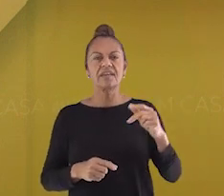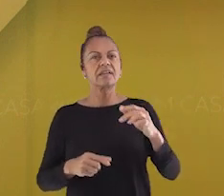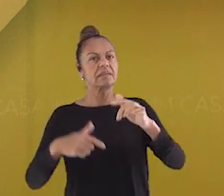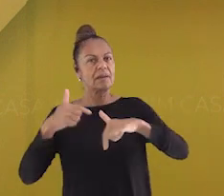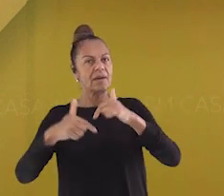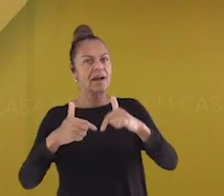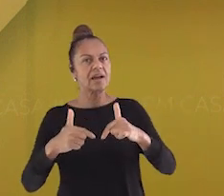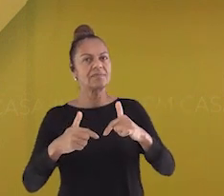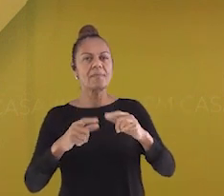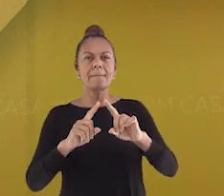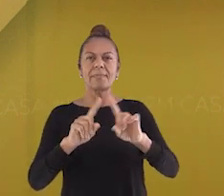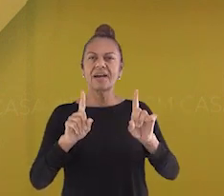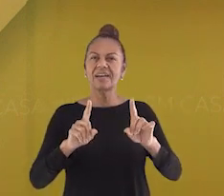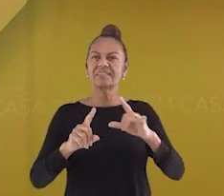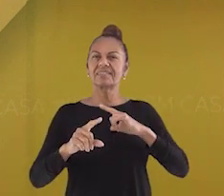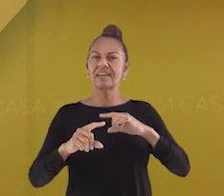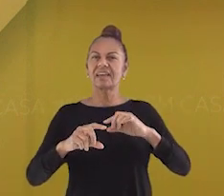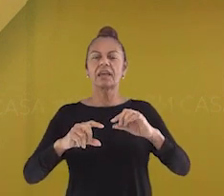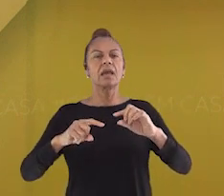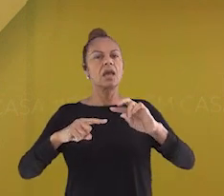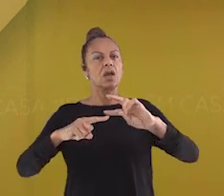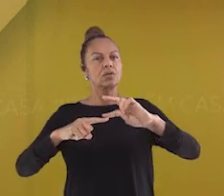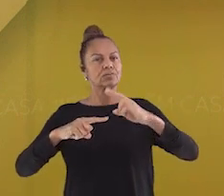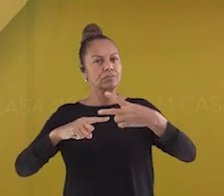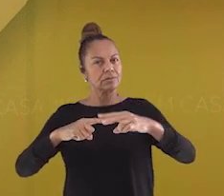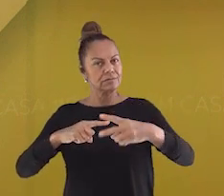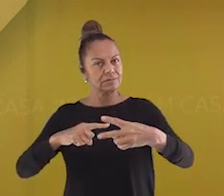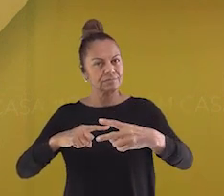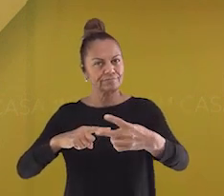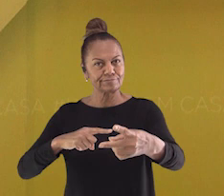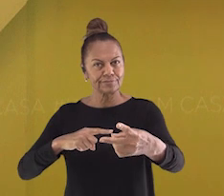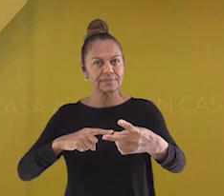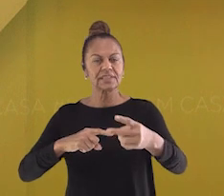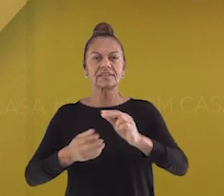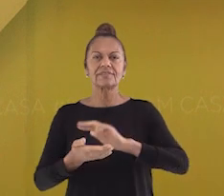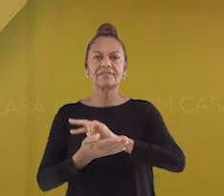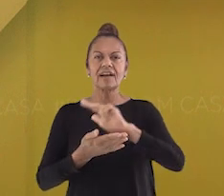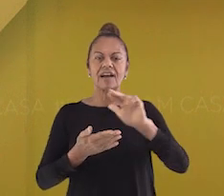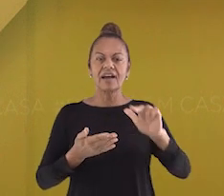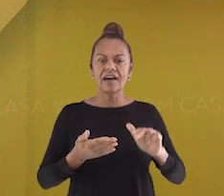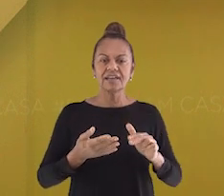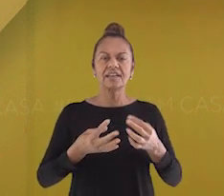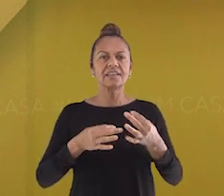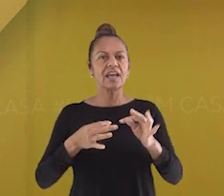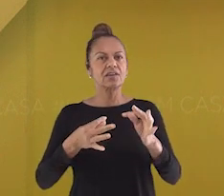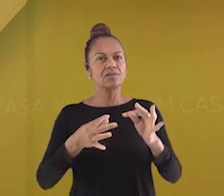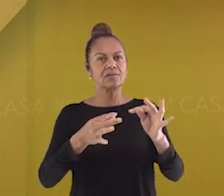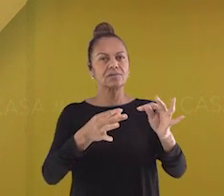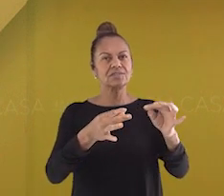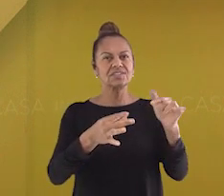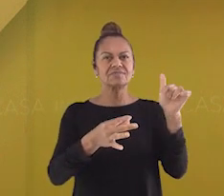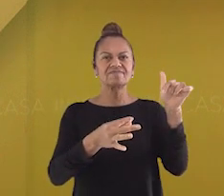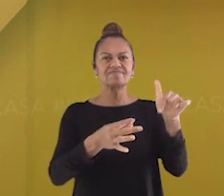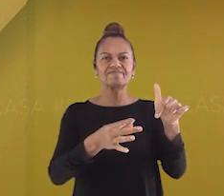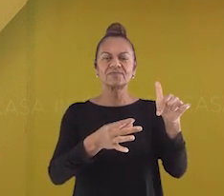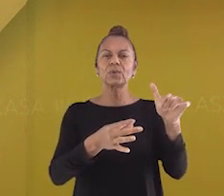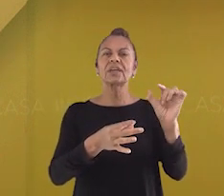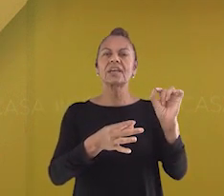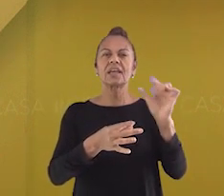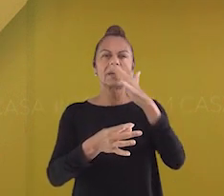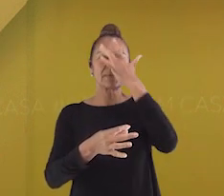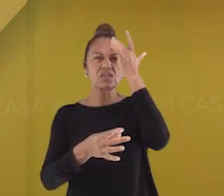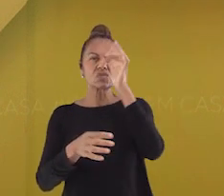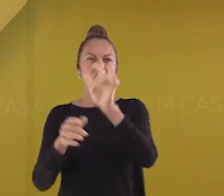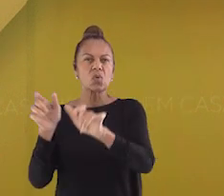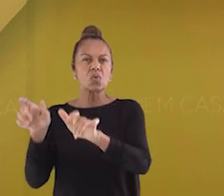inúmeras consequências, como tecnologias e máquinas substituindo funções humanas, gerando